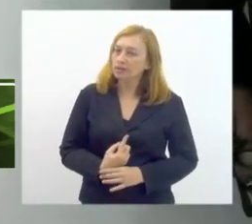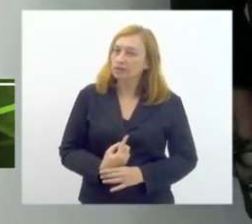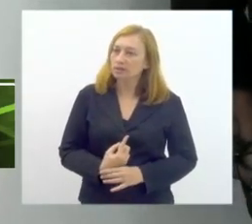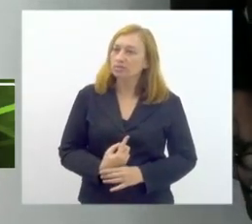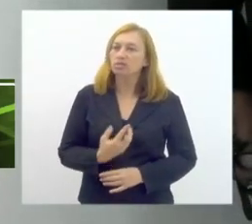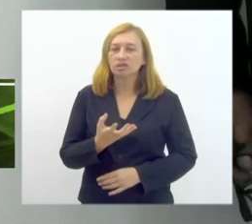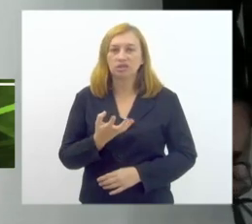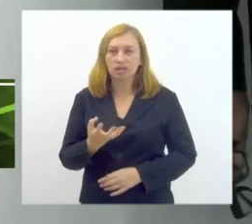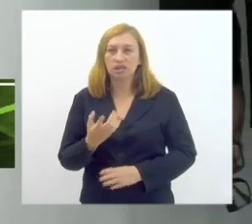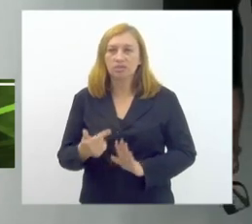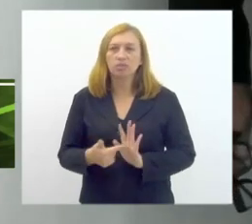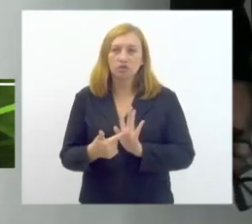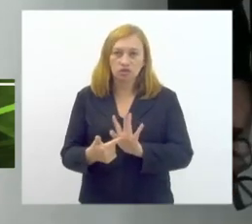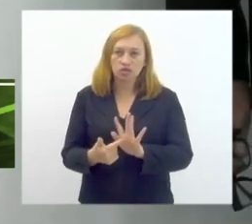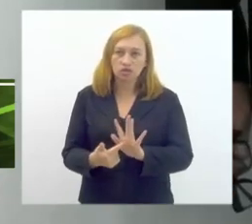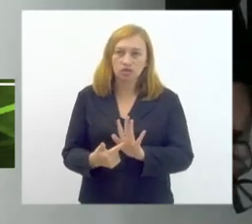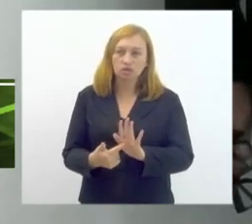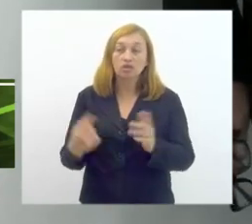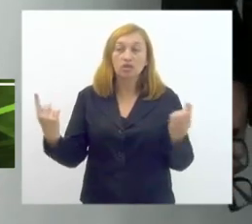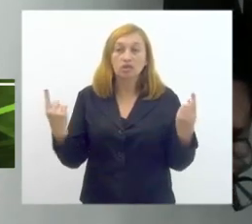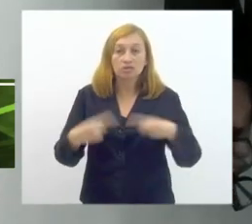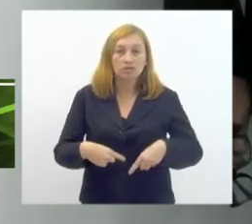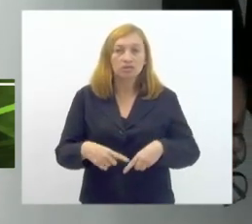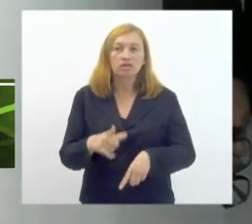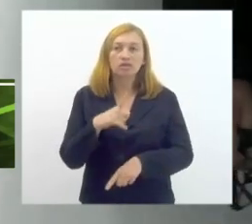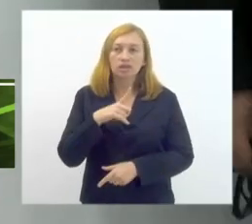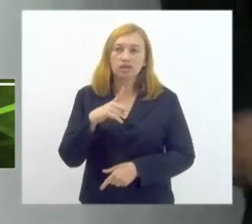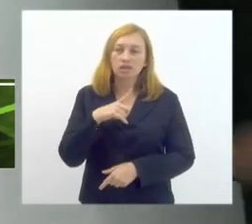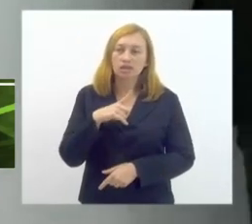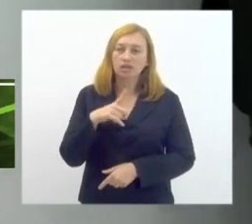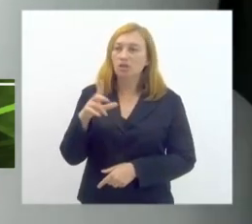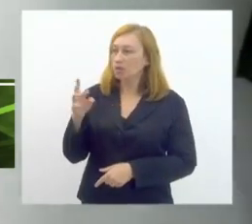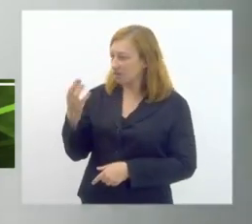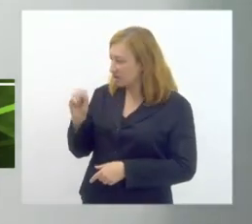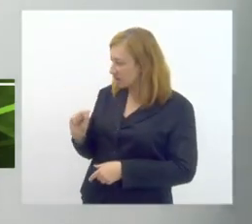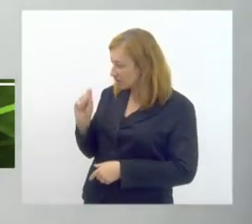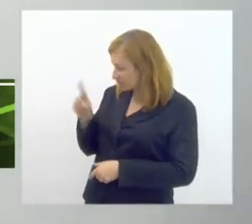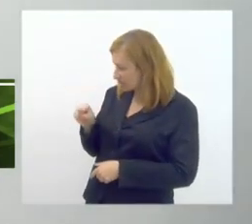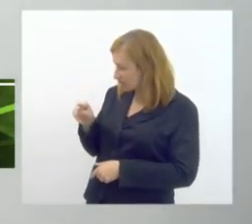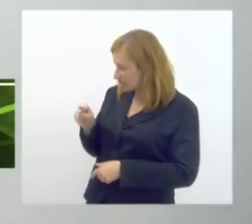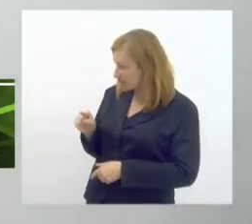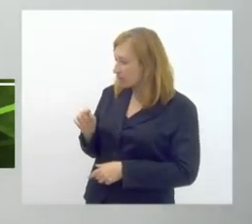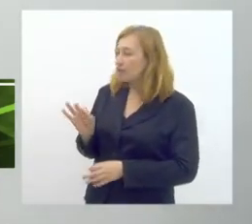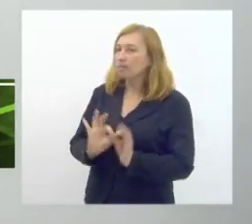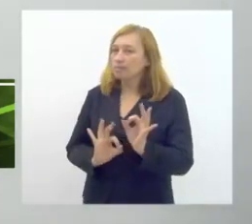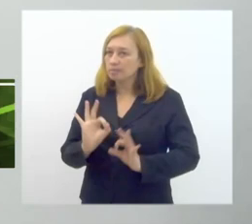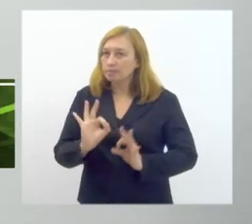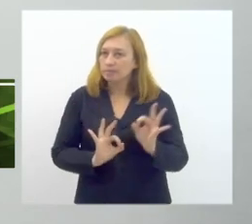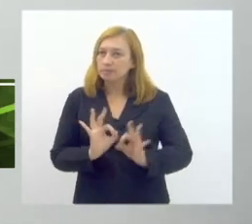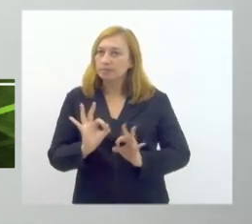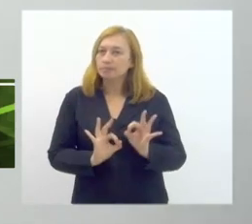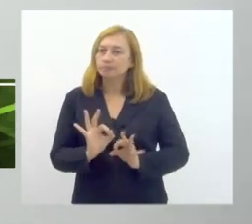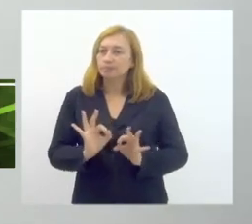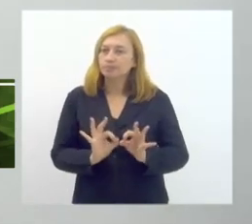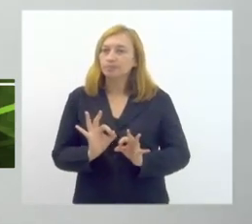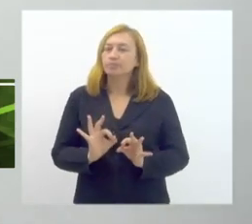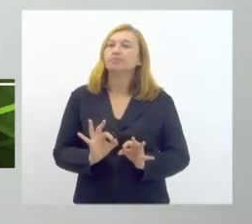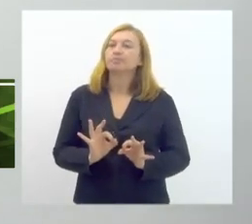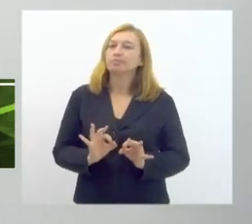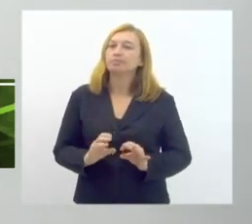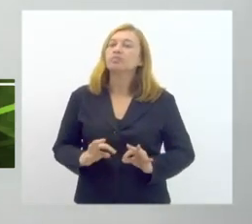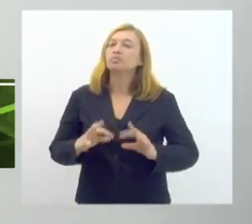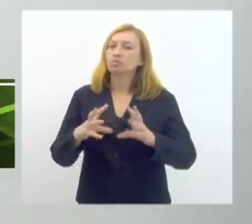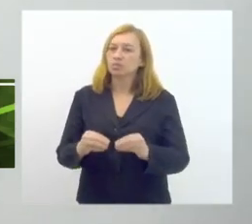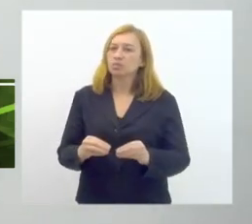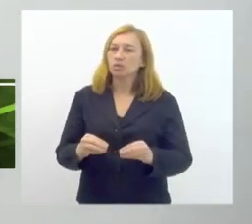gente quer mostrar é o desafio que a gente está tendo, né, Rosângela, para efetivamente montar o programa, né,